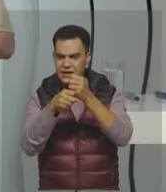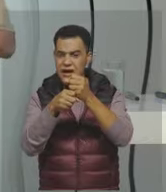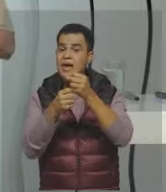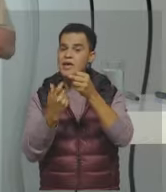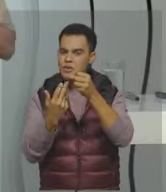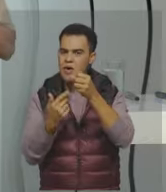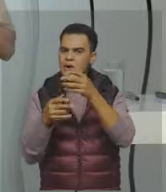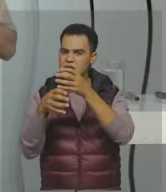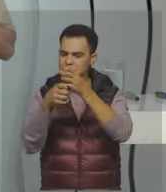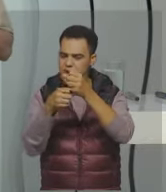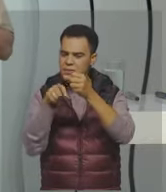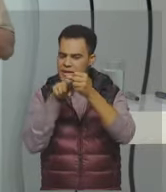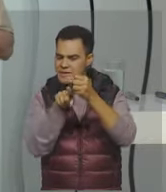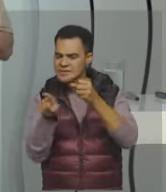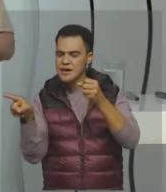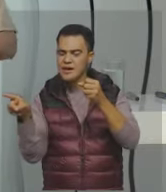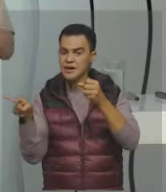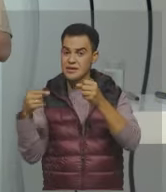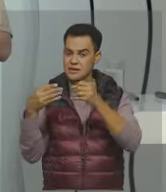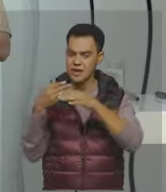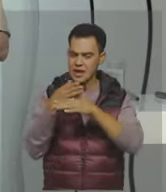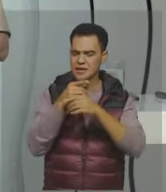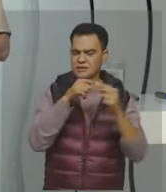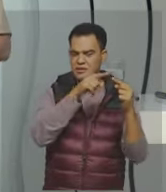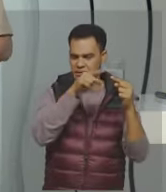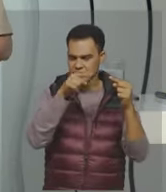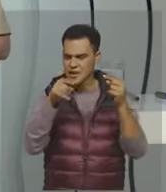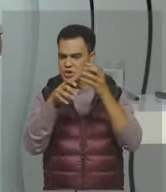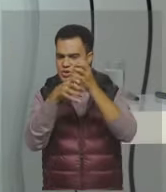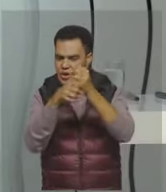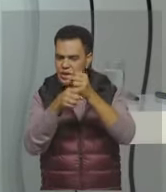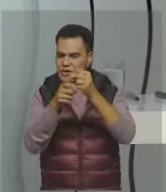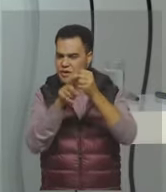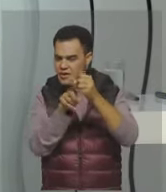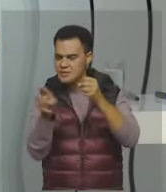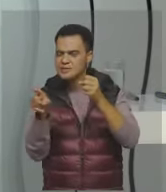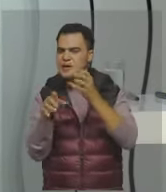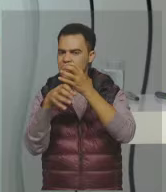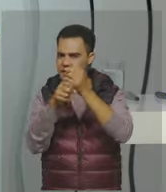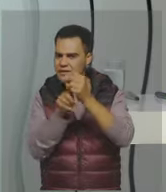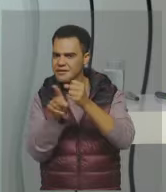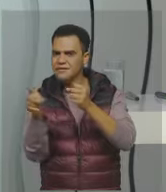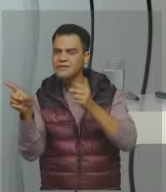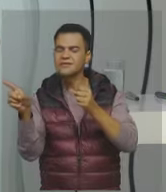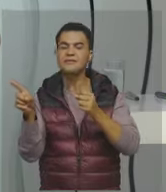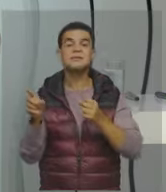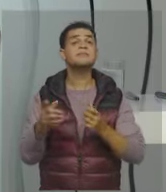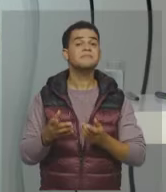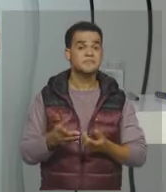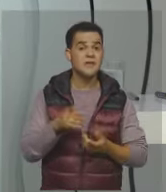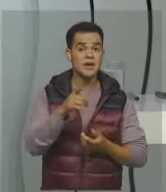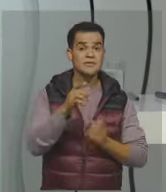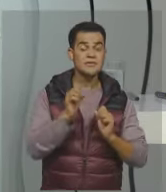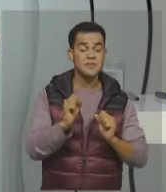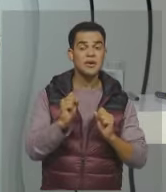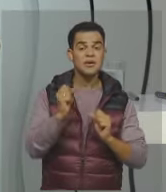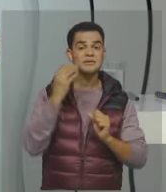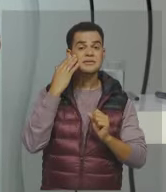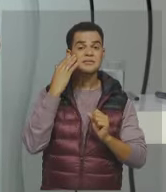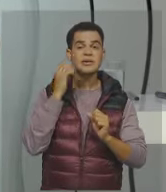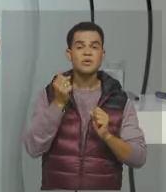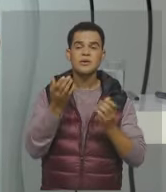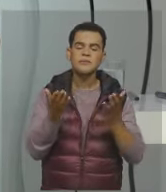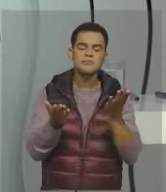nó. Então, aí é interessante que você consiga reconhecer se há alguma medida de proporção de resistências entre os